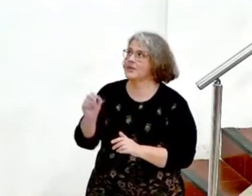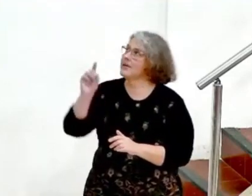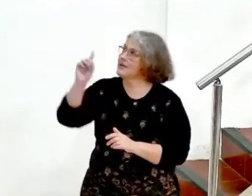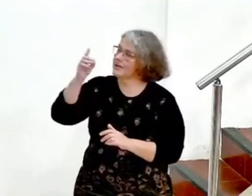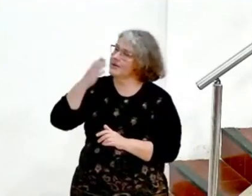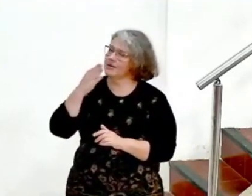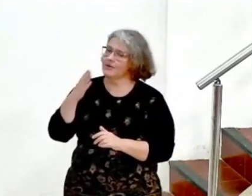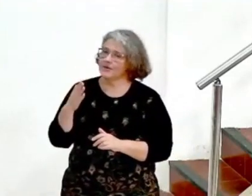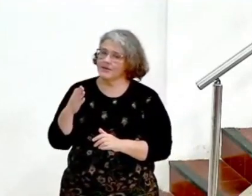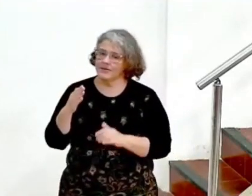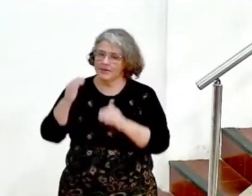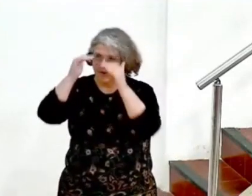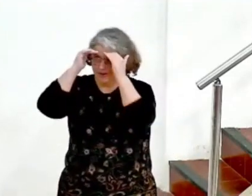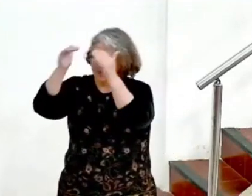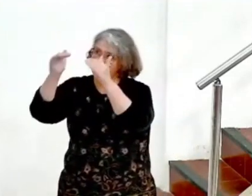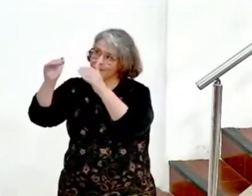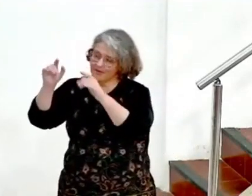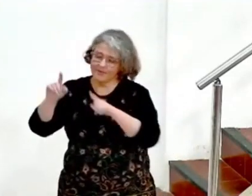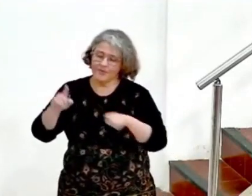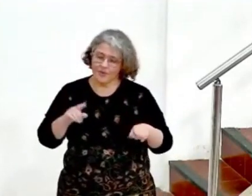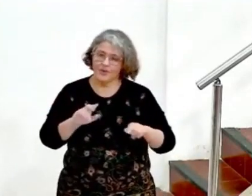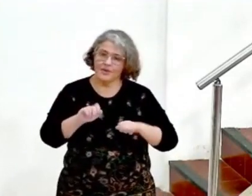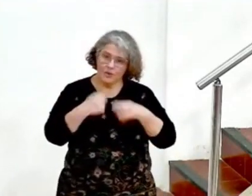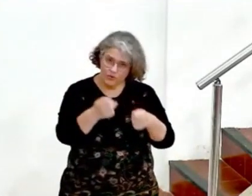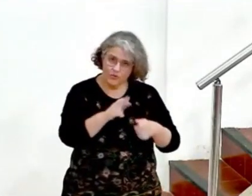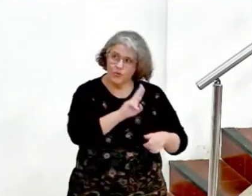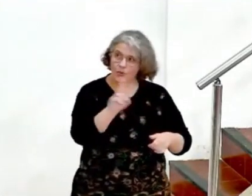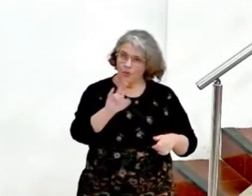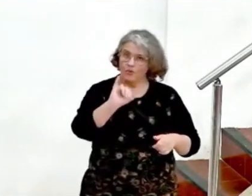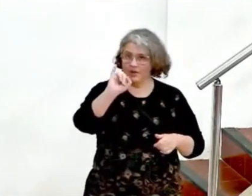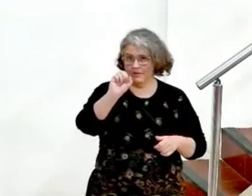quando ele dá o nome agora a Isaac.